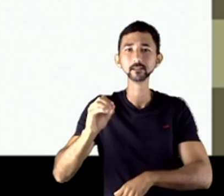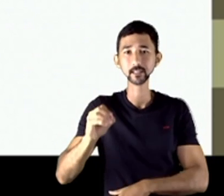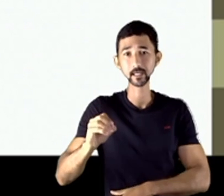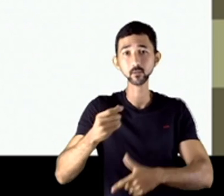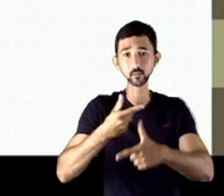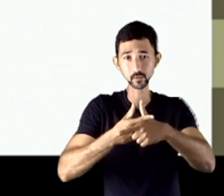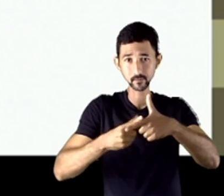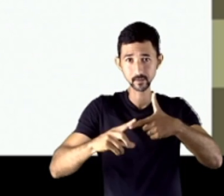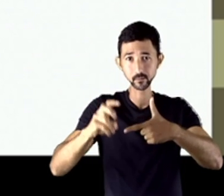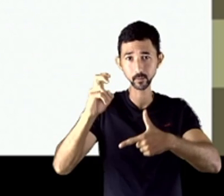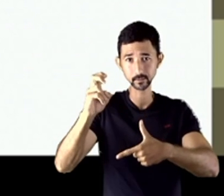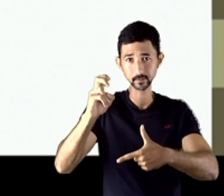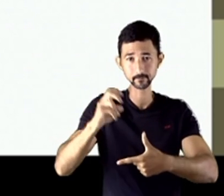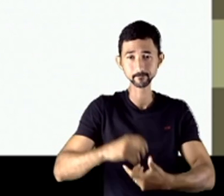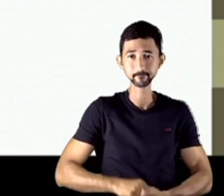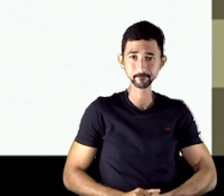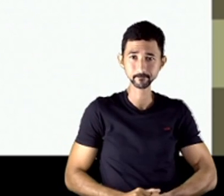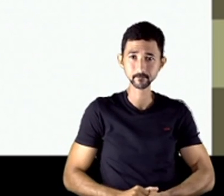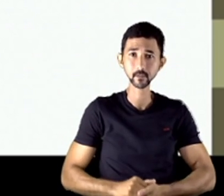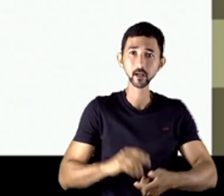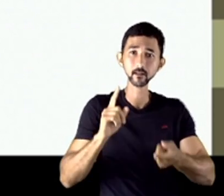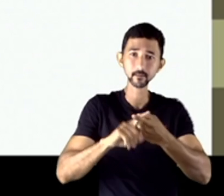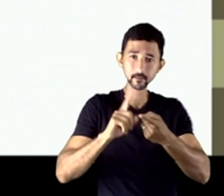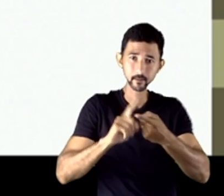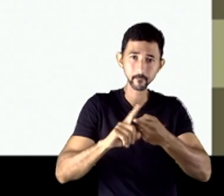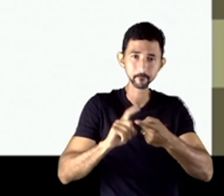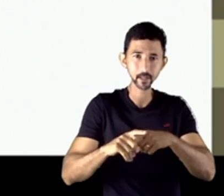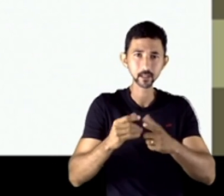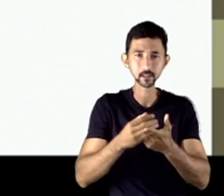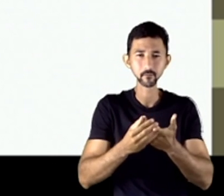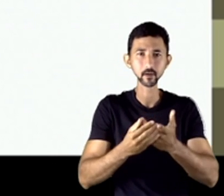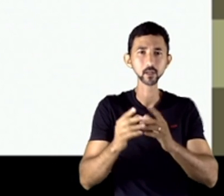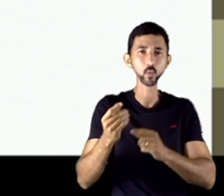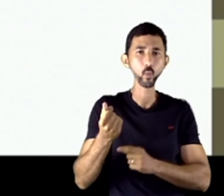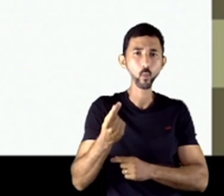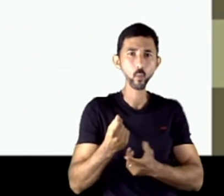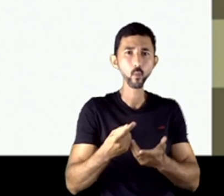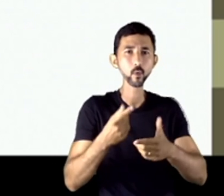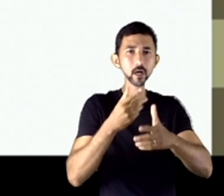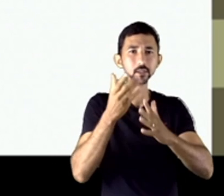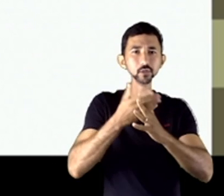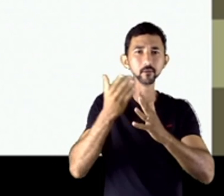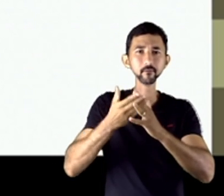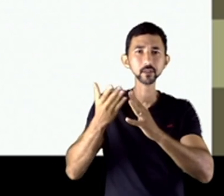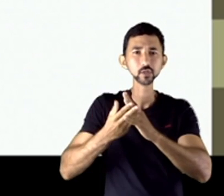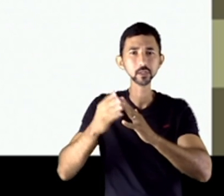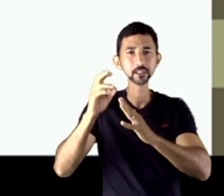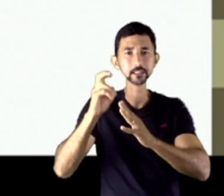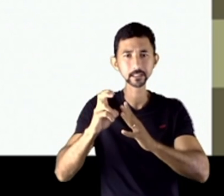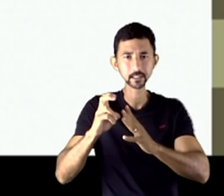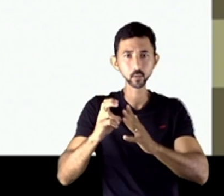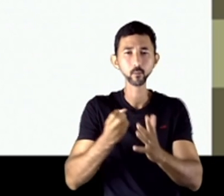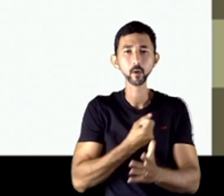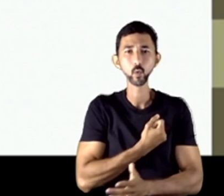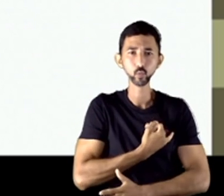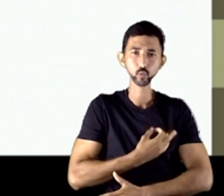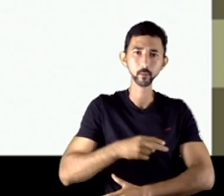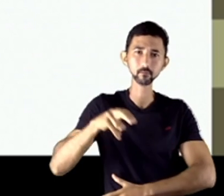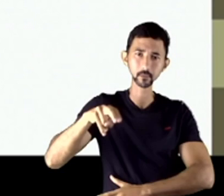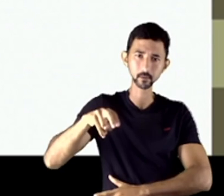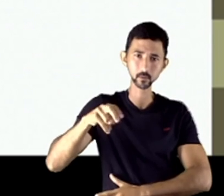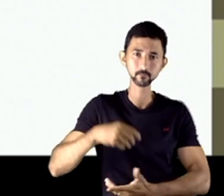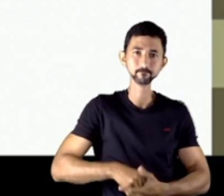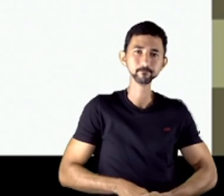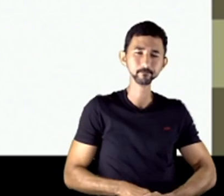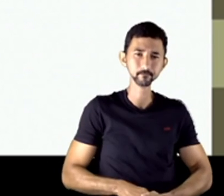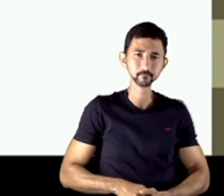é divisível por 5. Então também, se eu pegar o valor do aparelho e dividir em 5 prestações, vai dar um número natural,